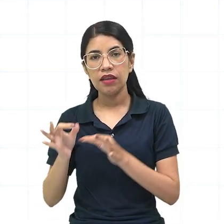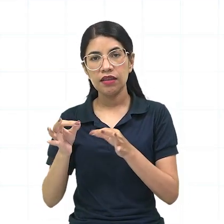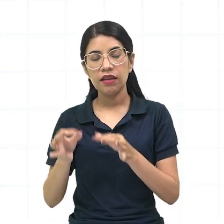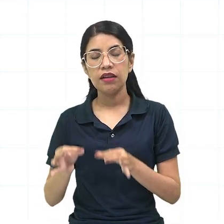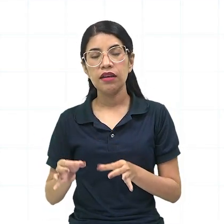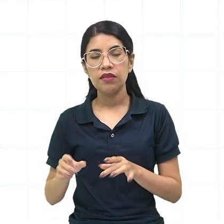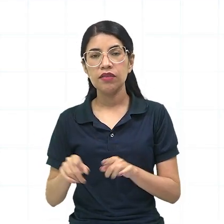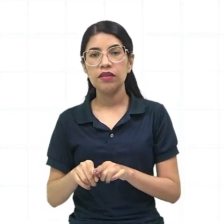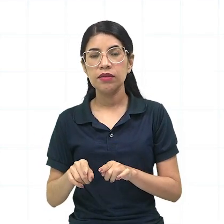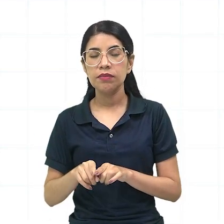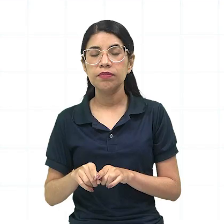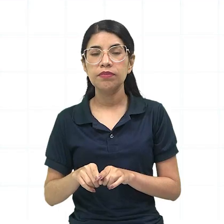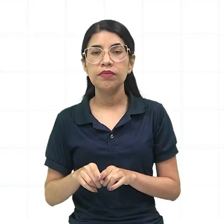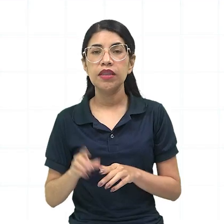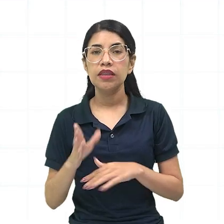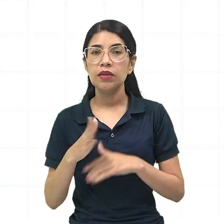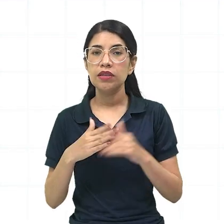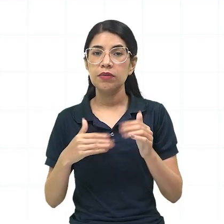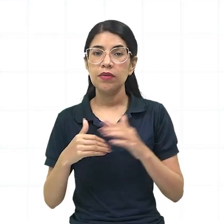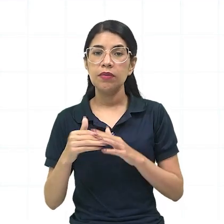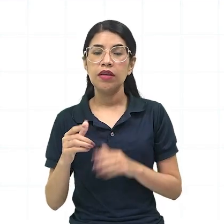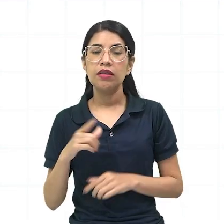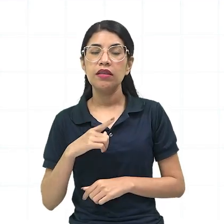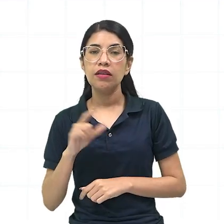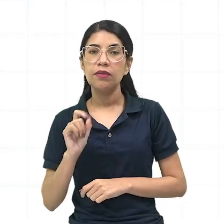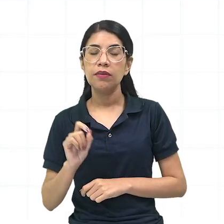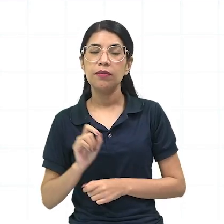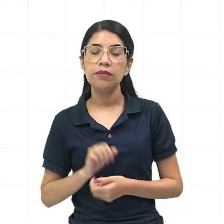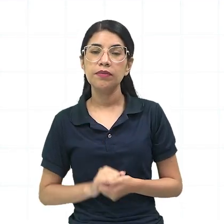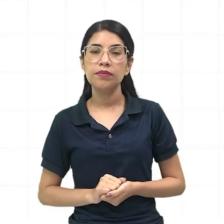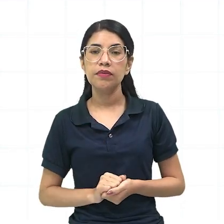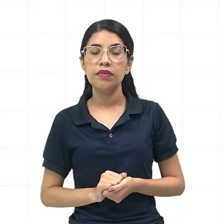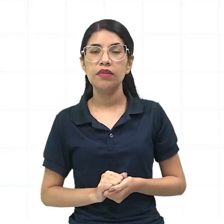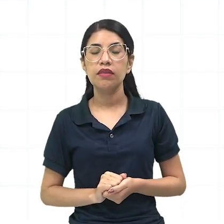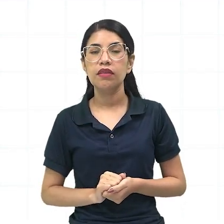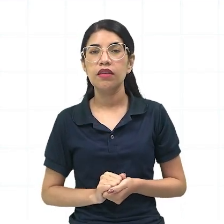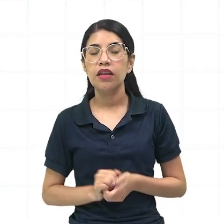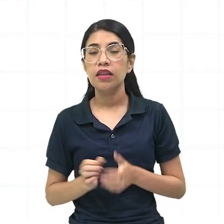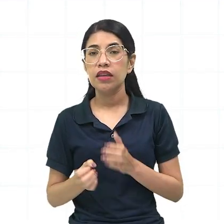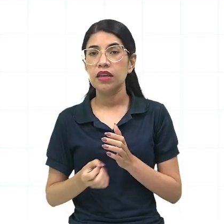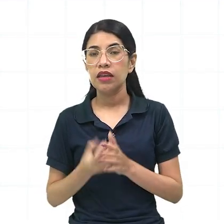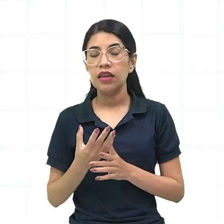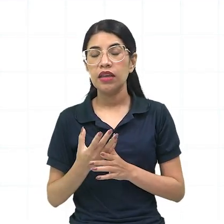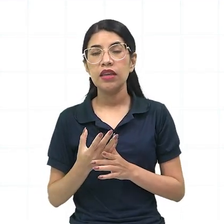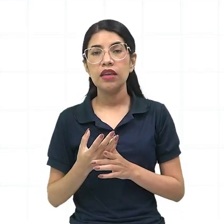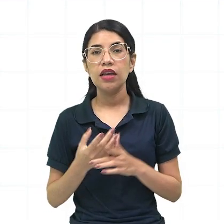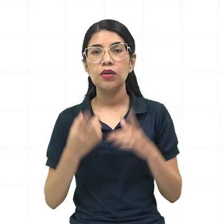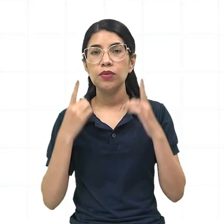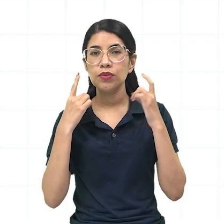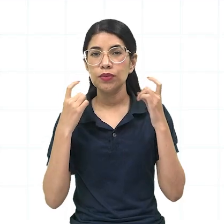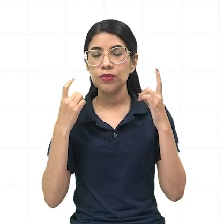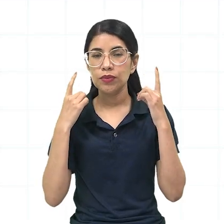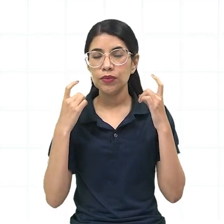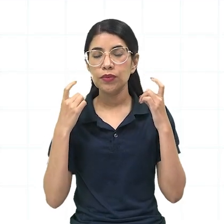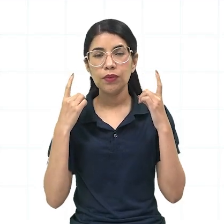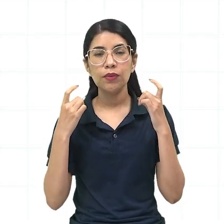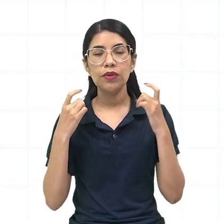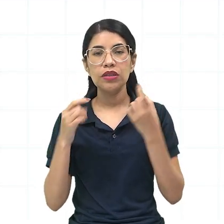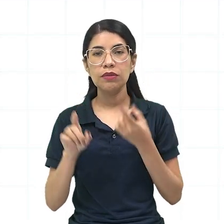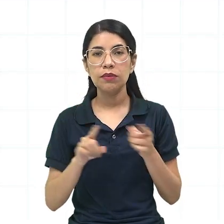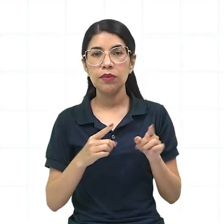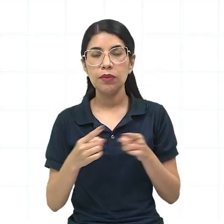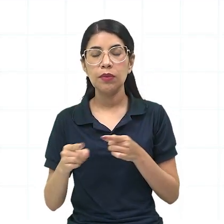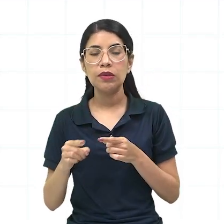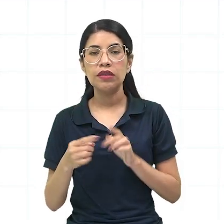O sonoplasta é aquele que compõe e faz funcionar os ruídos e sons de